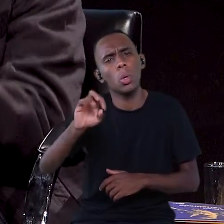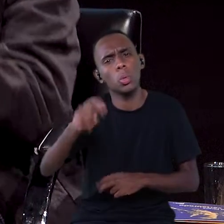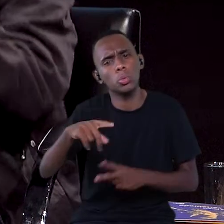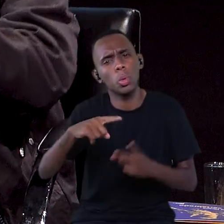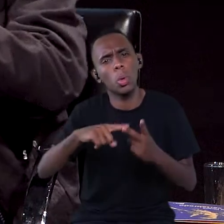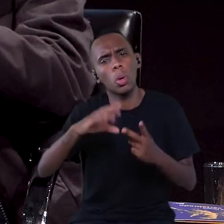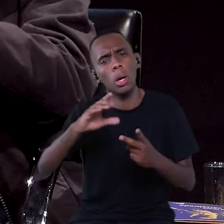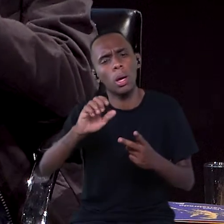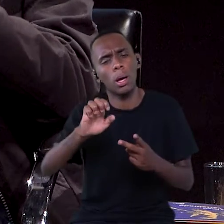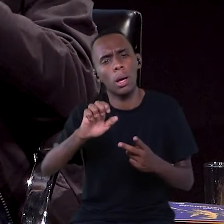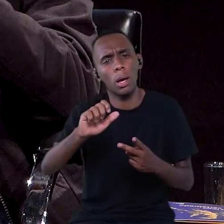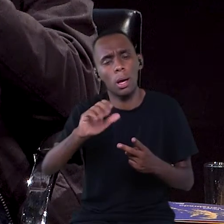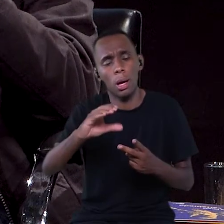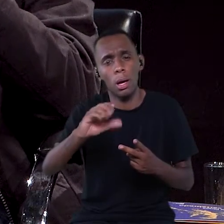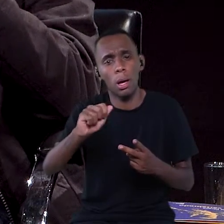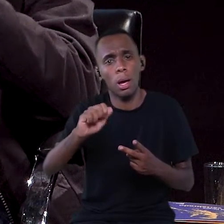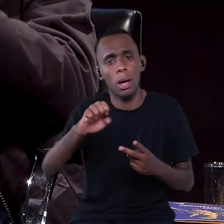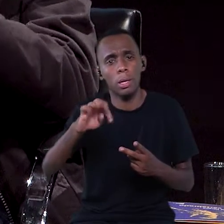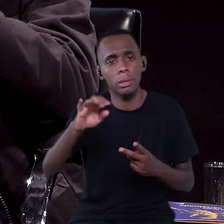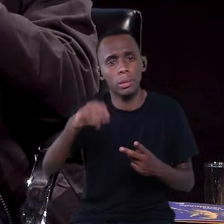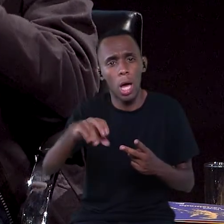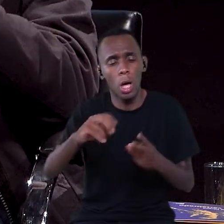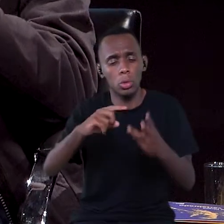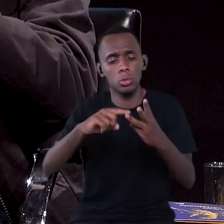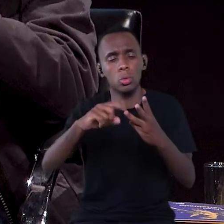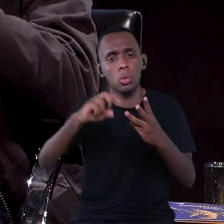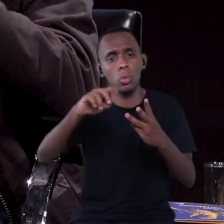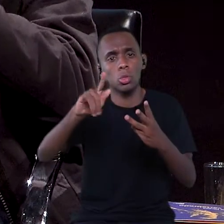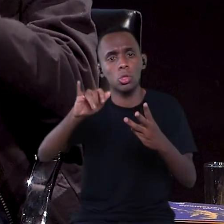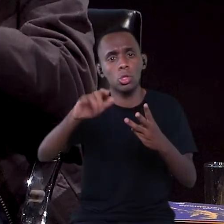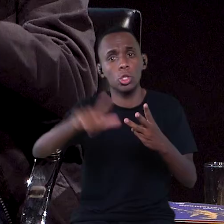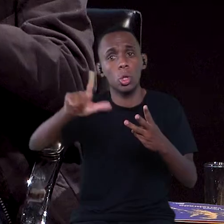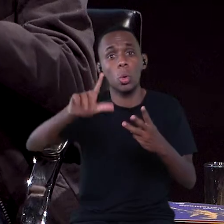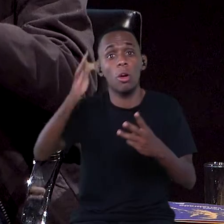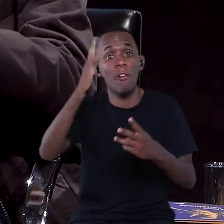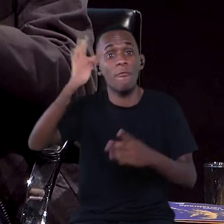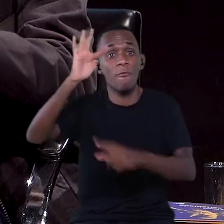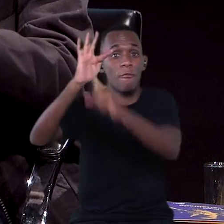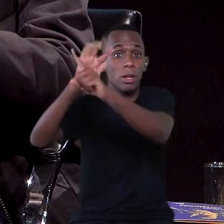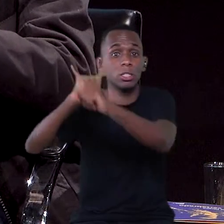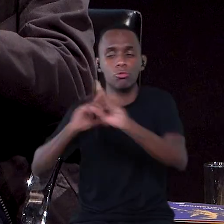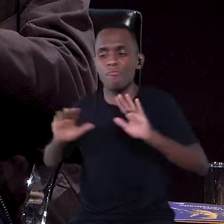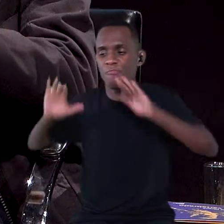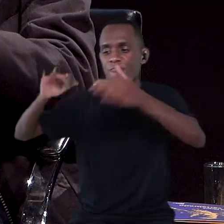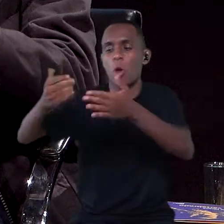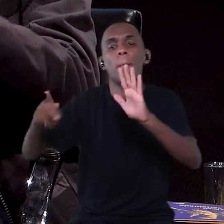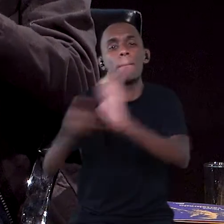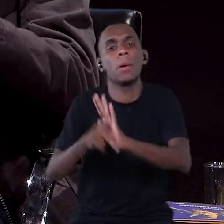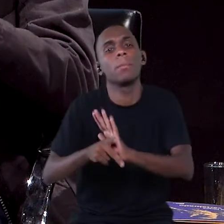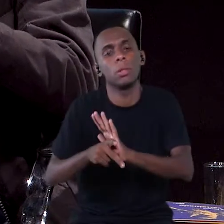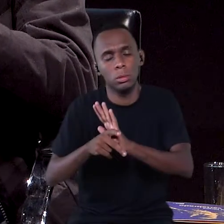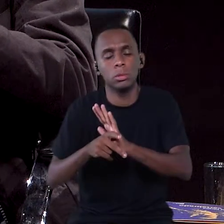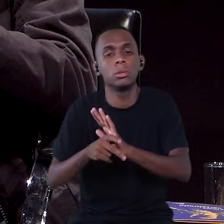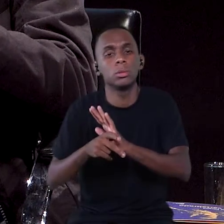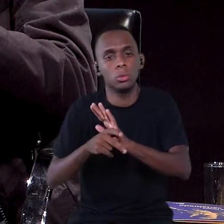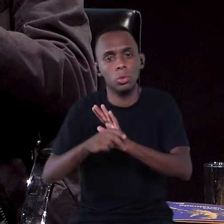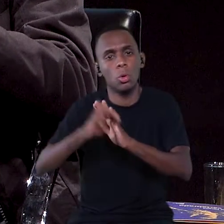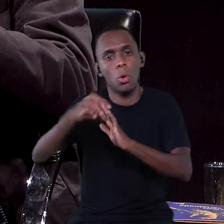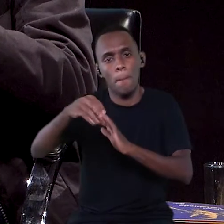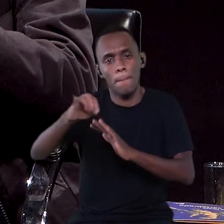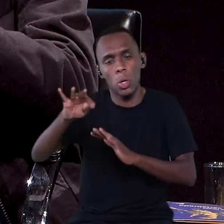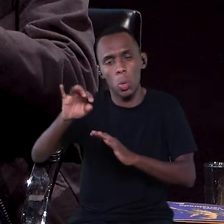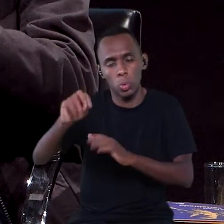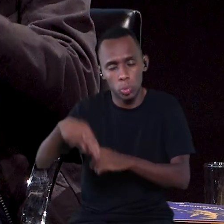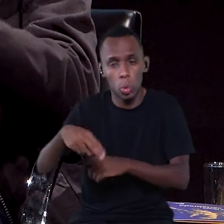Gil, mas havia, principalmente na França, né, uma atenção muito grande para a obra do Milton Nascimento. E era curioso,